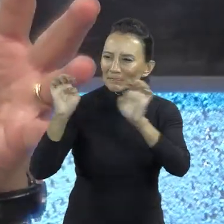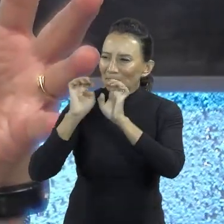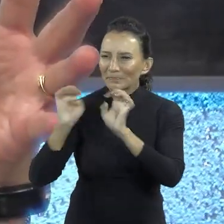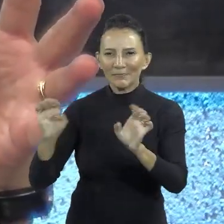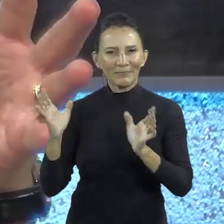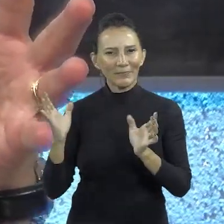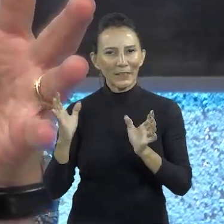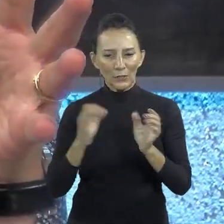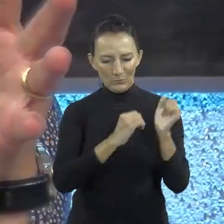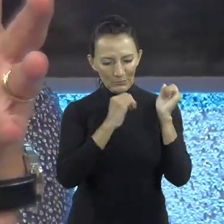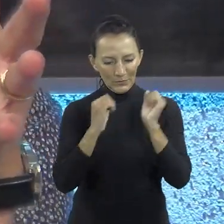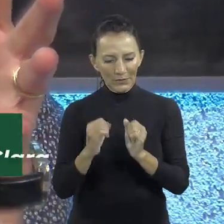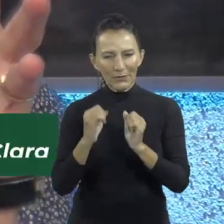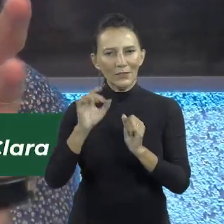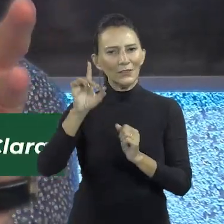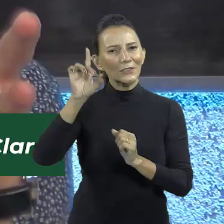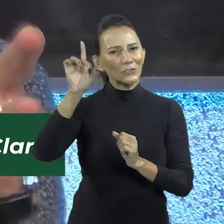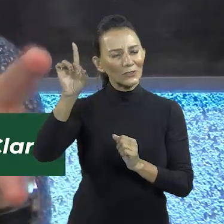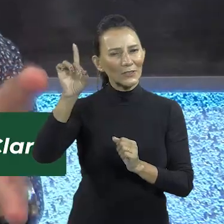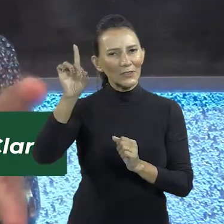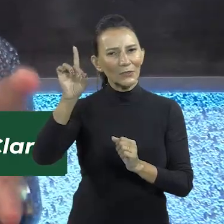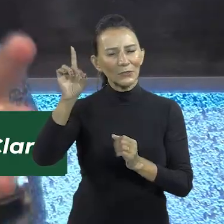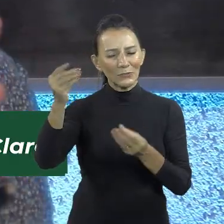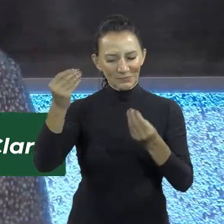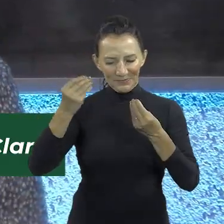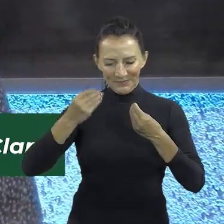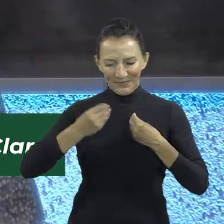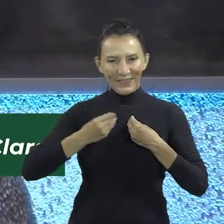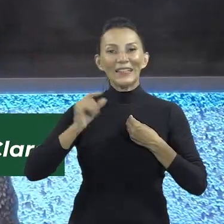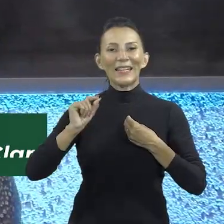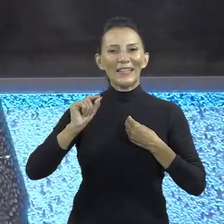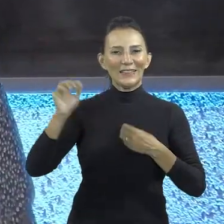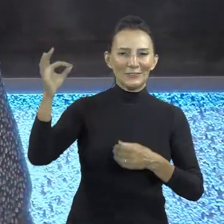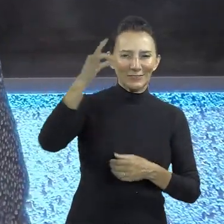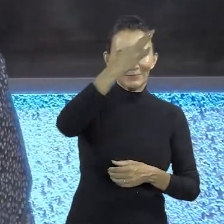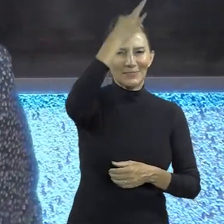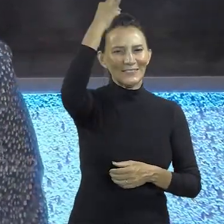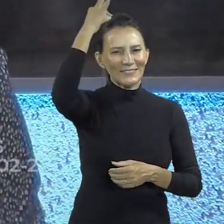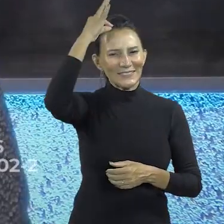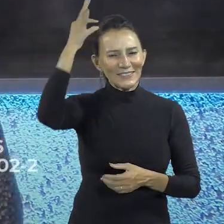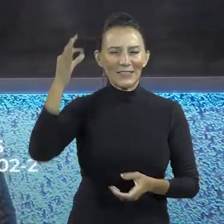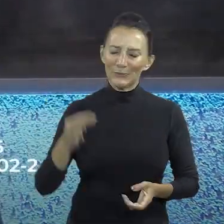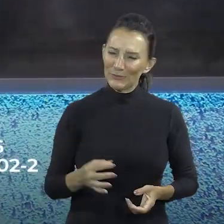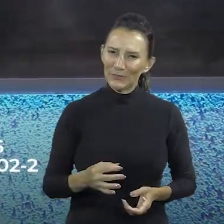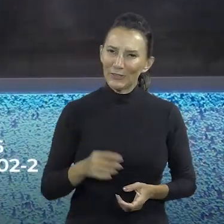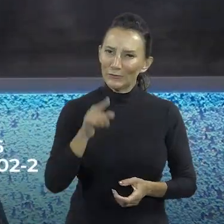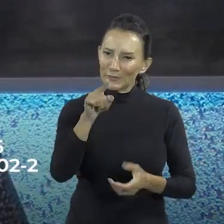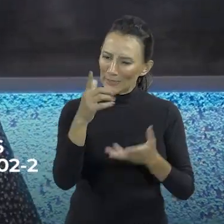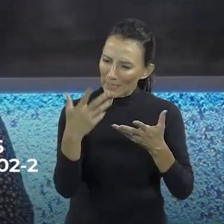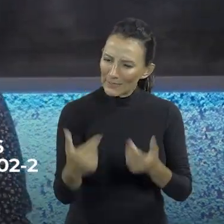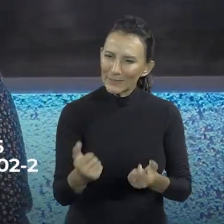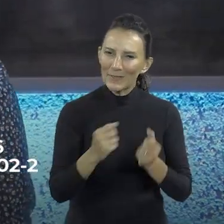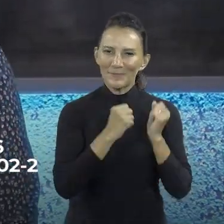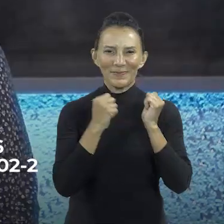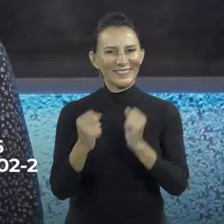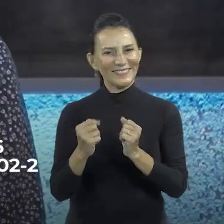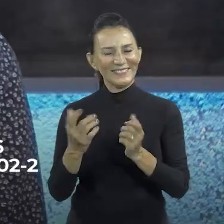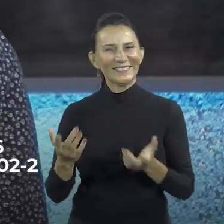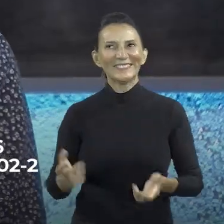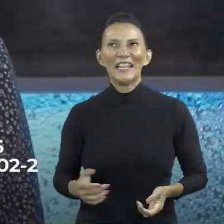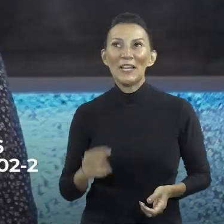Espírito Santo, mas recebereis poder ao descer sobre vós o Espírito Santo. Eu me lembro